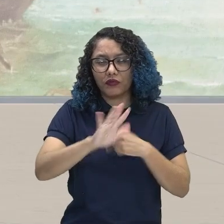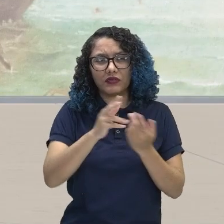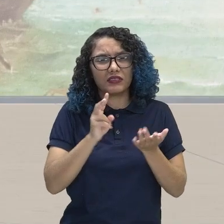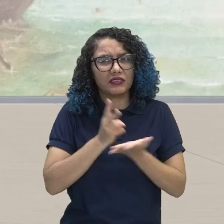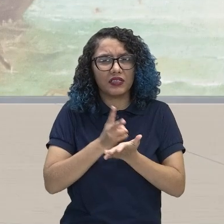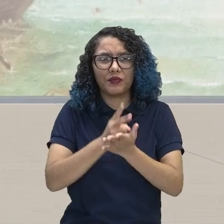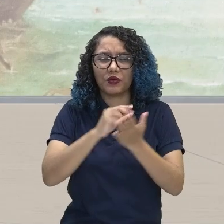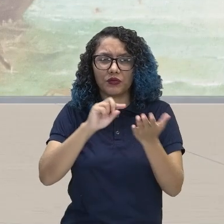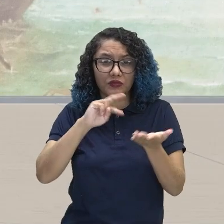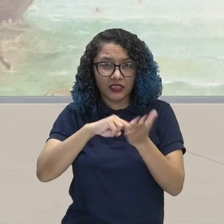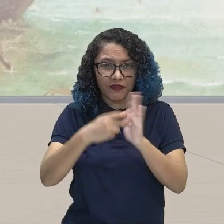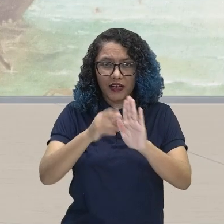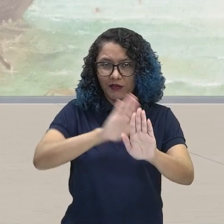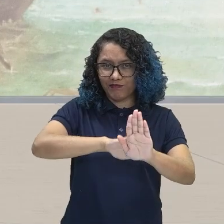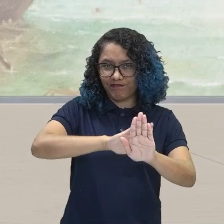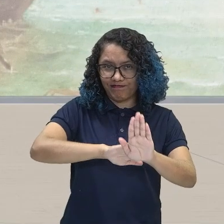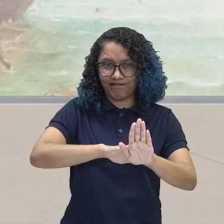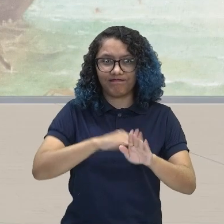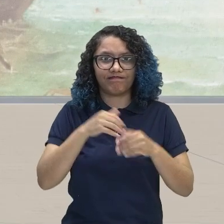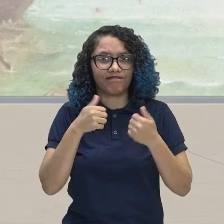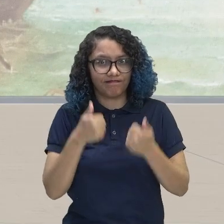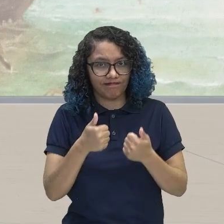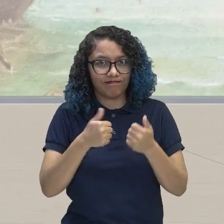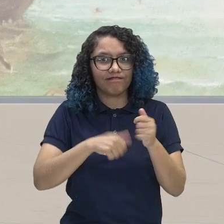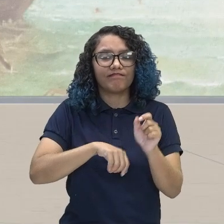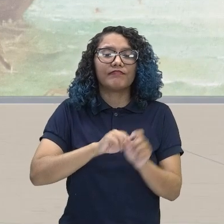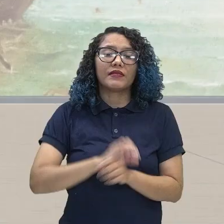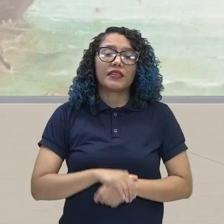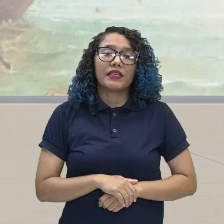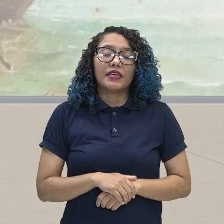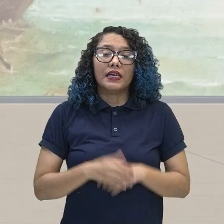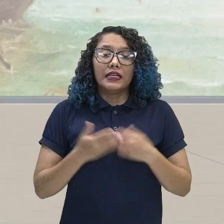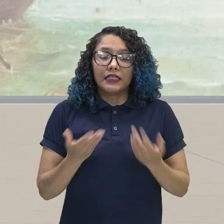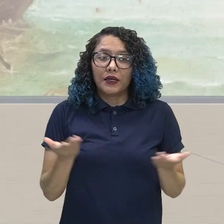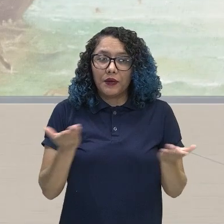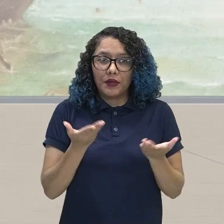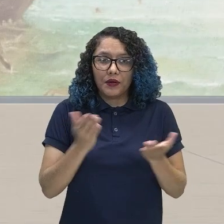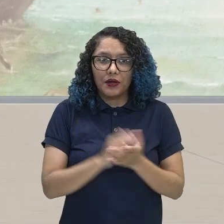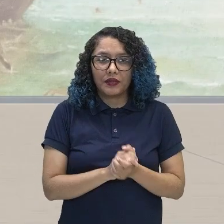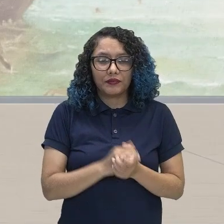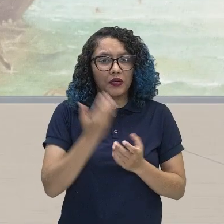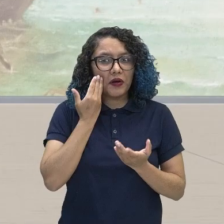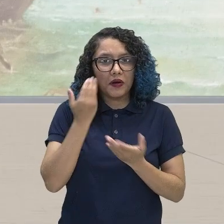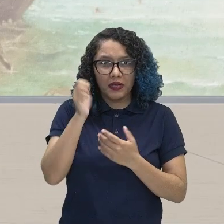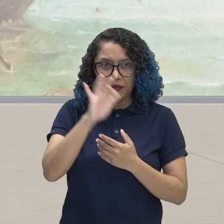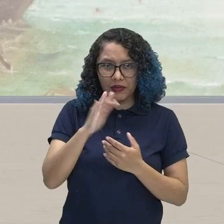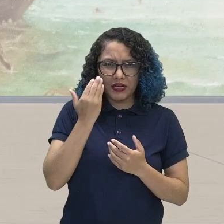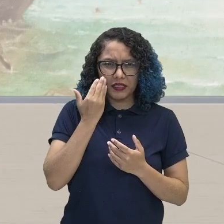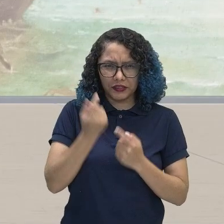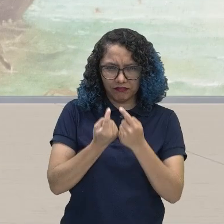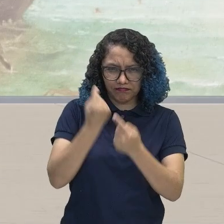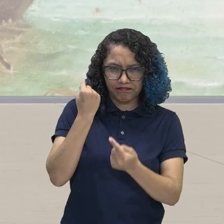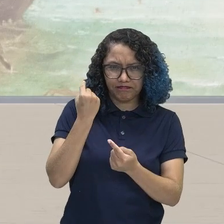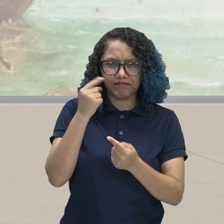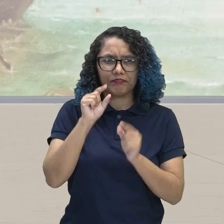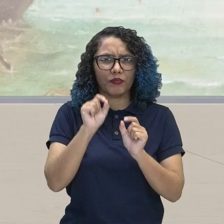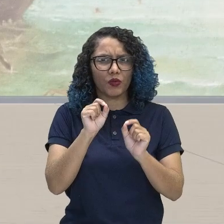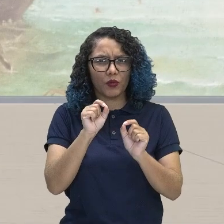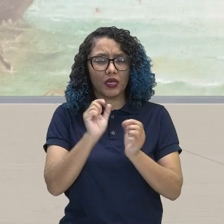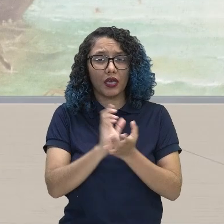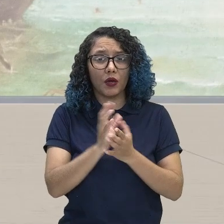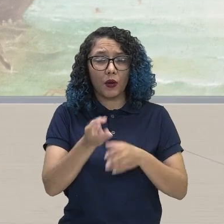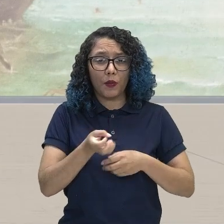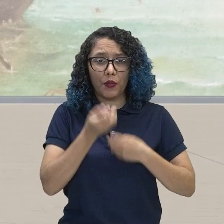figurado. Então, como vocês estão observando essa imagem, justamente a partir dessa imagem é que o poeta, né,